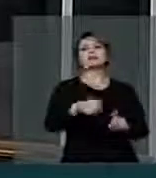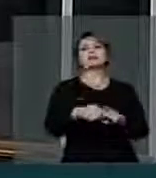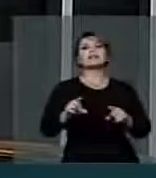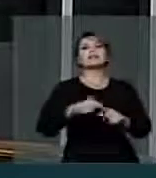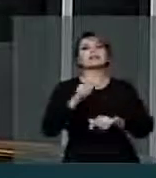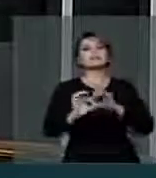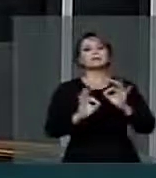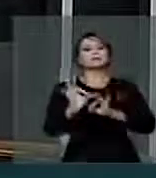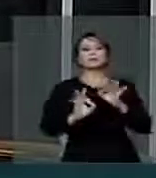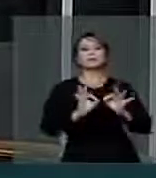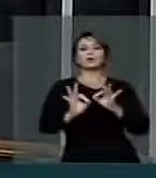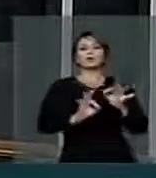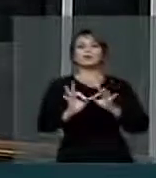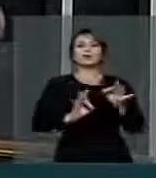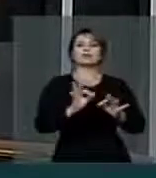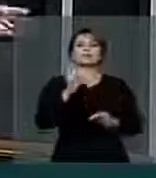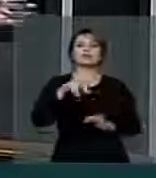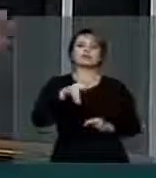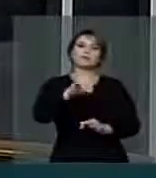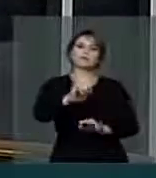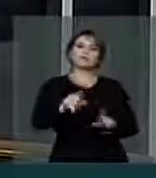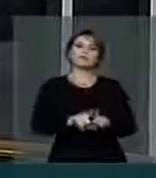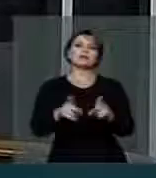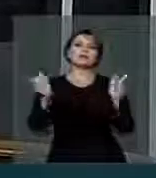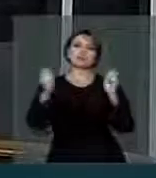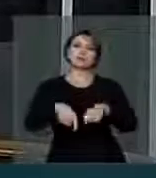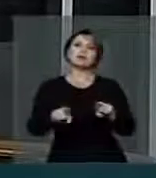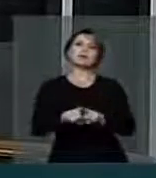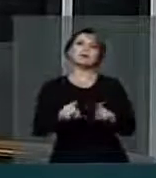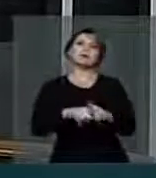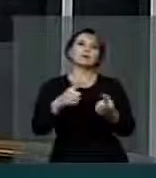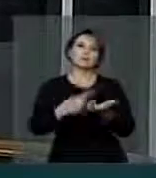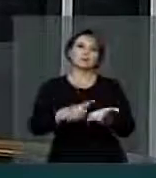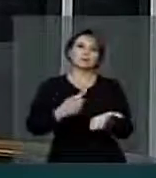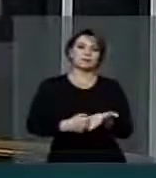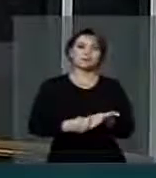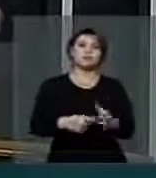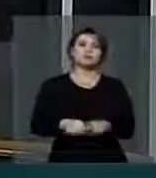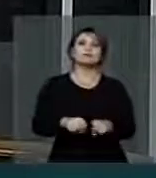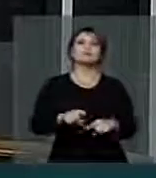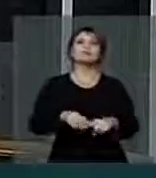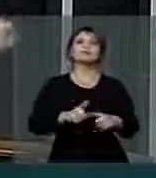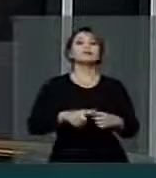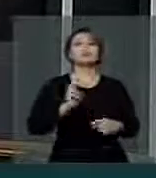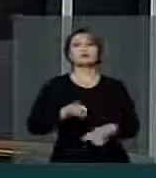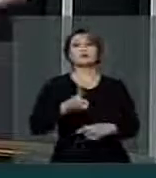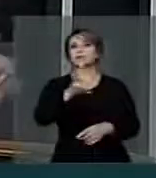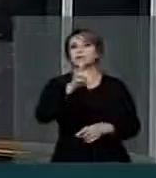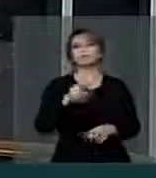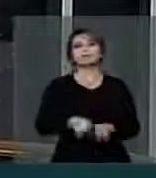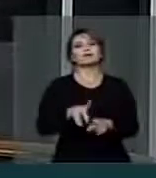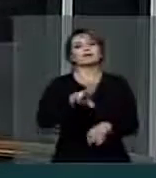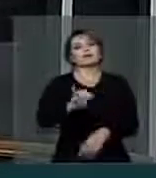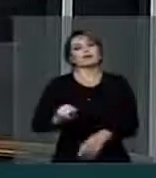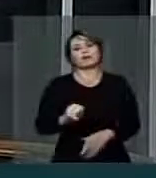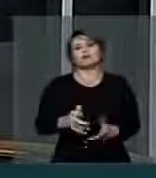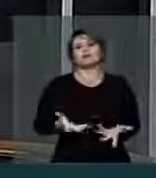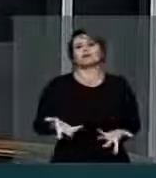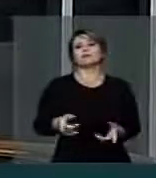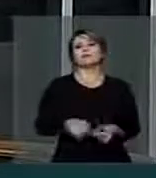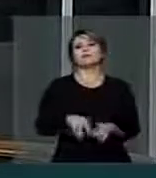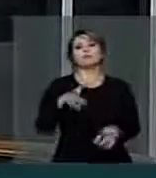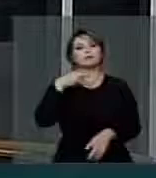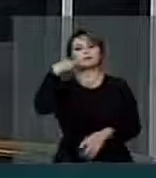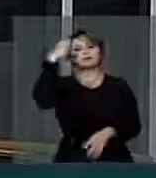a reorganização da FUNAI, para que a FUNAI cumpra as suas obrigações, porque do contrário, deputado Zalci, para encerrar, é